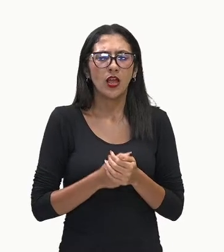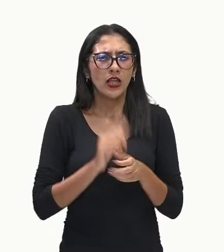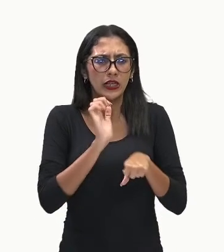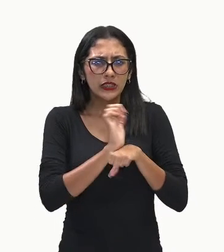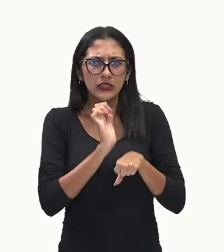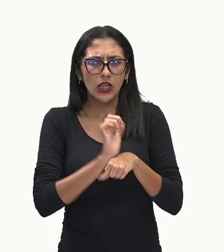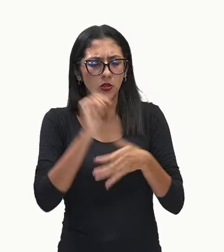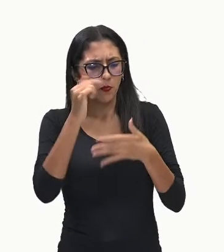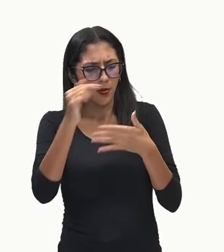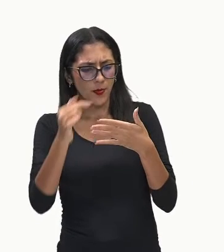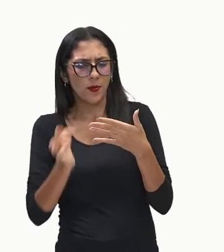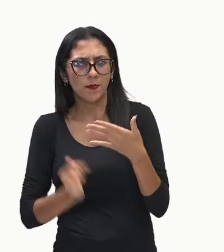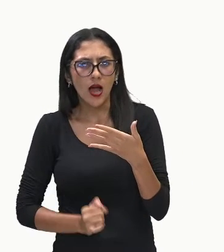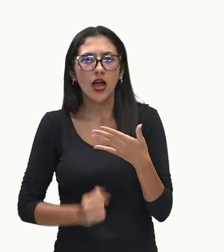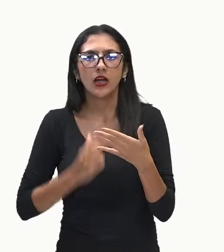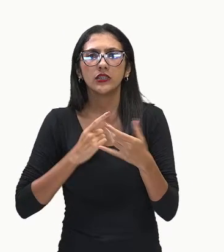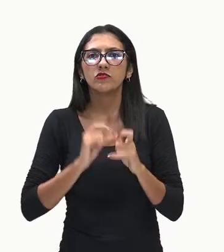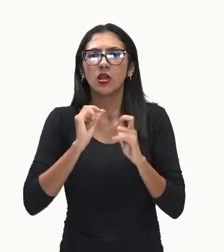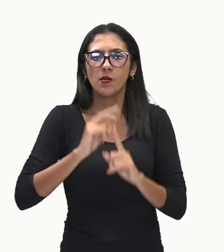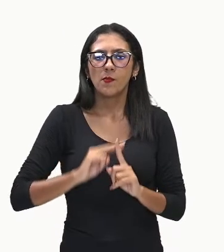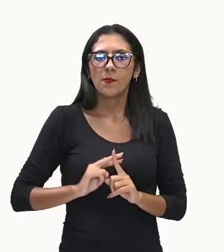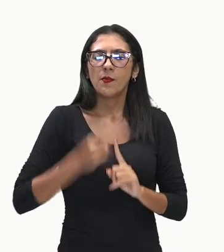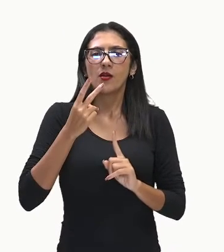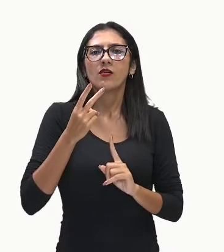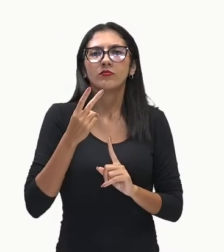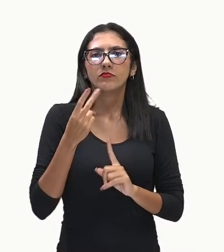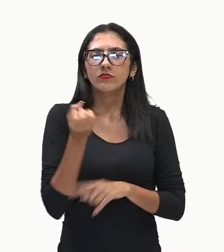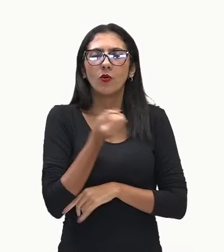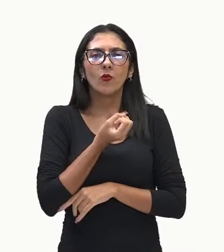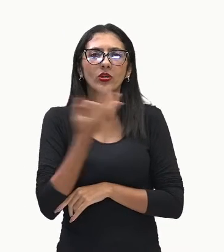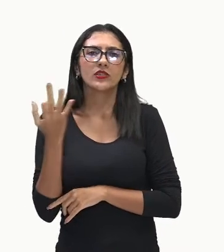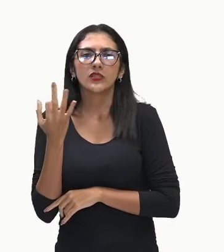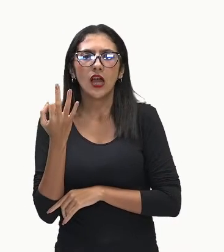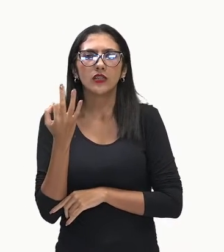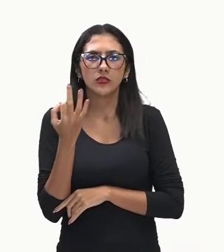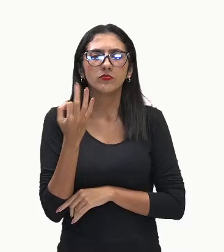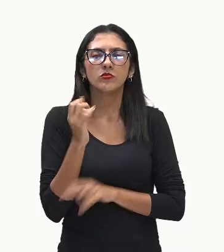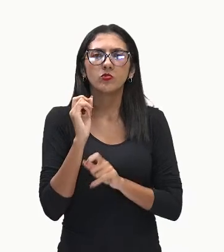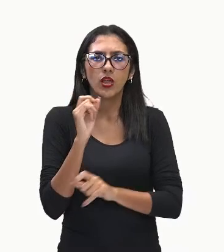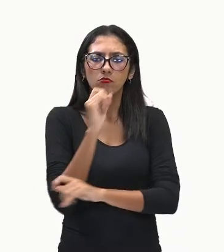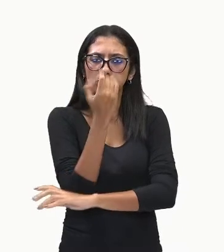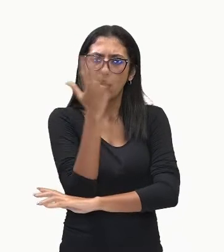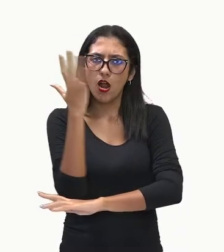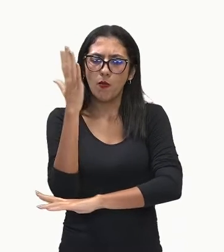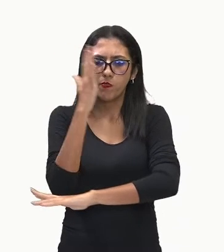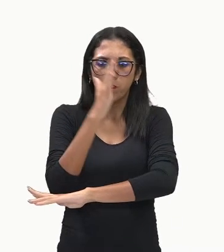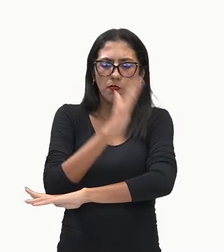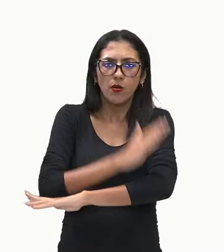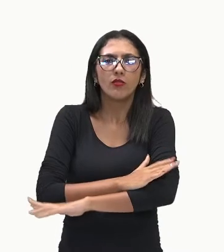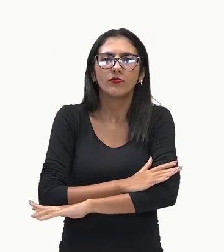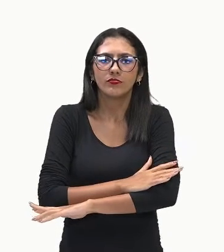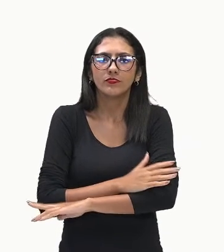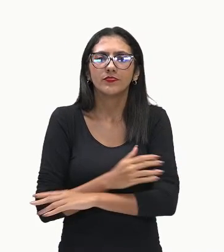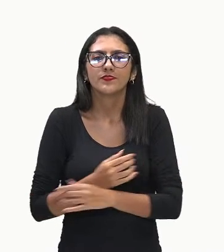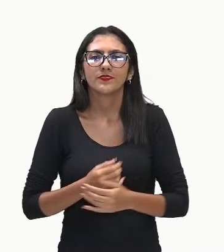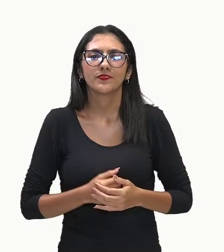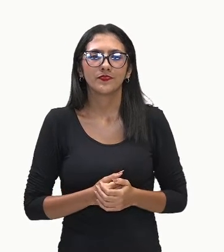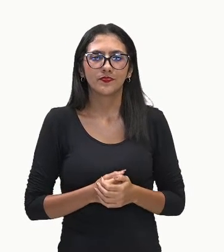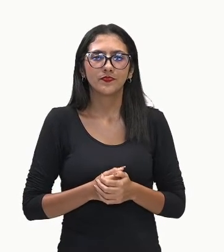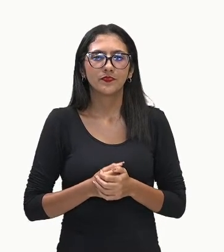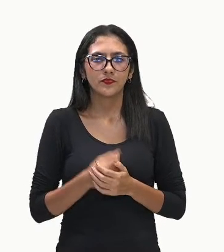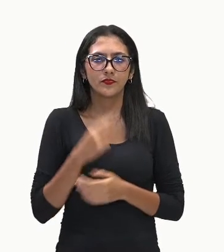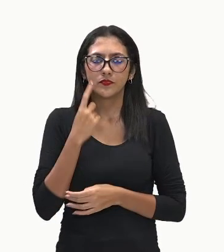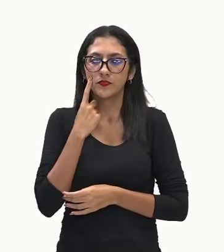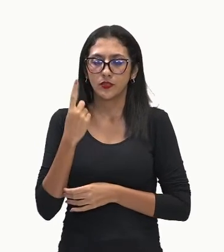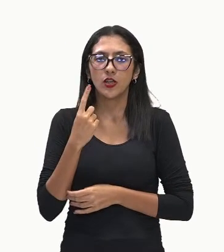do desmatamento em relação, de 2021 para 2022. No Pará, esse aumento foi